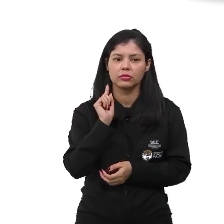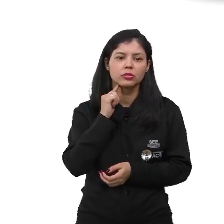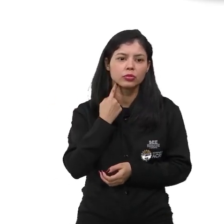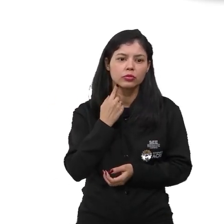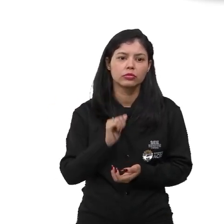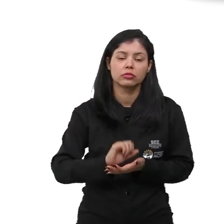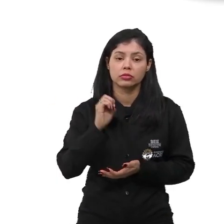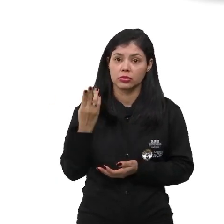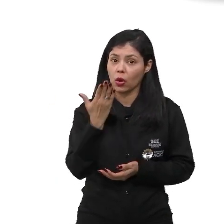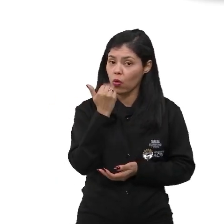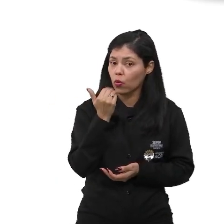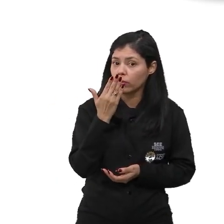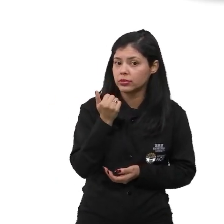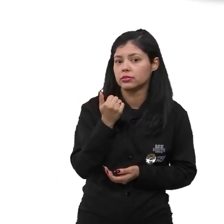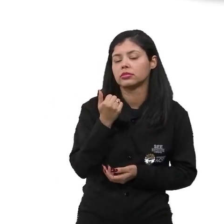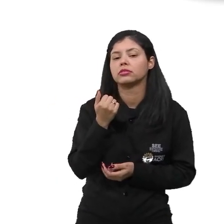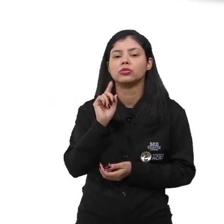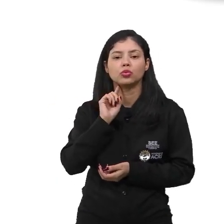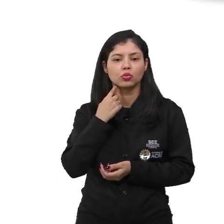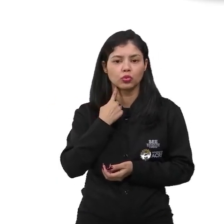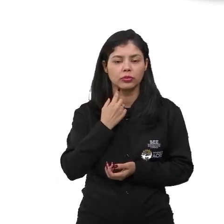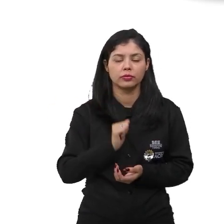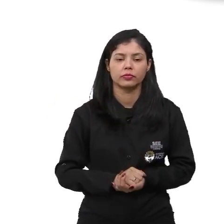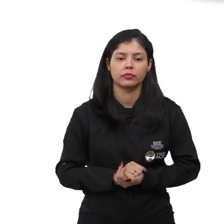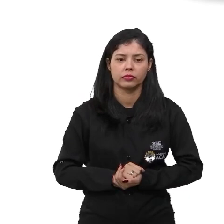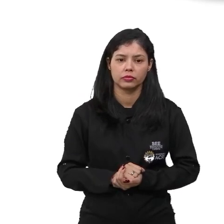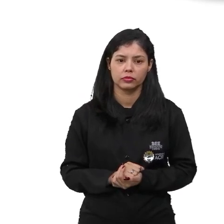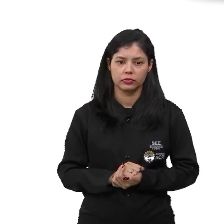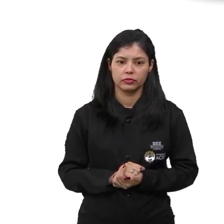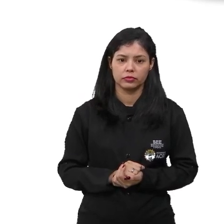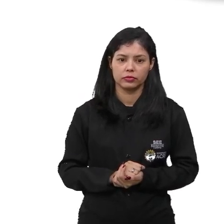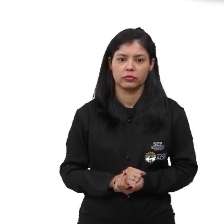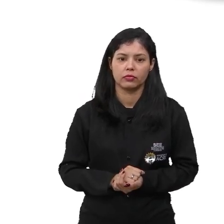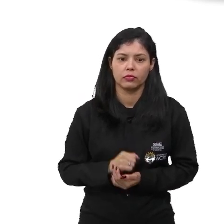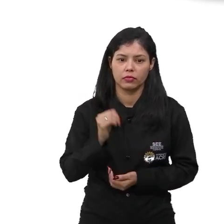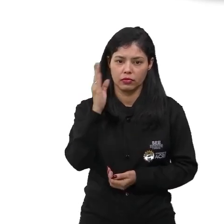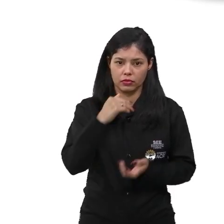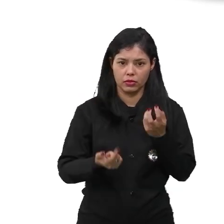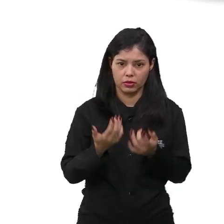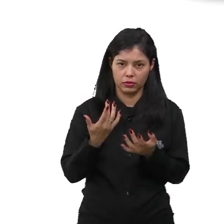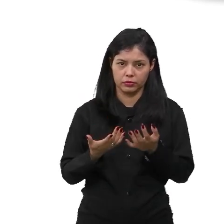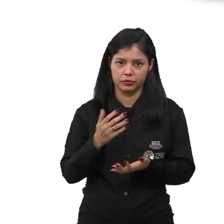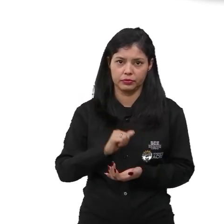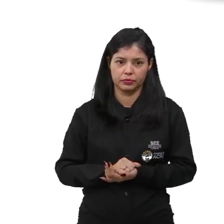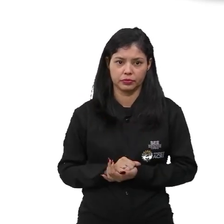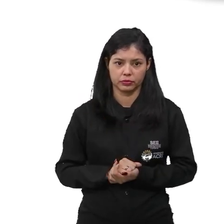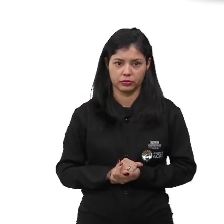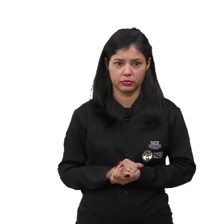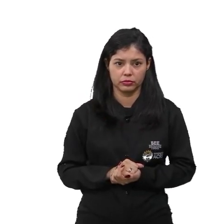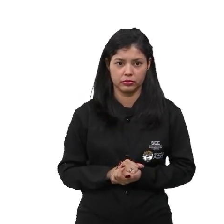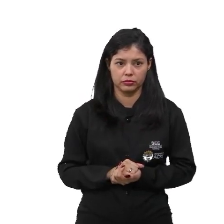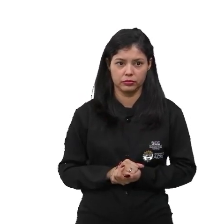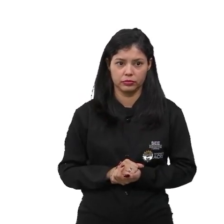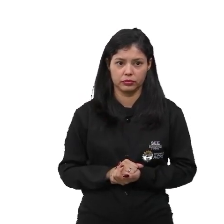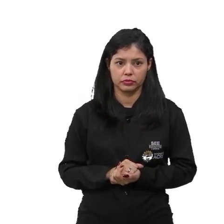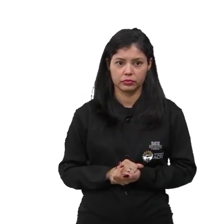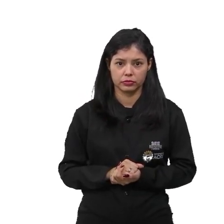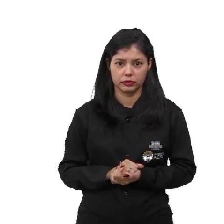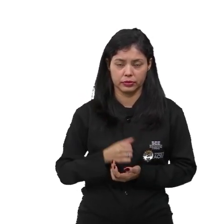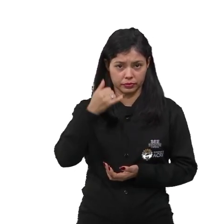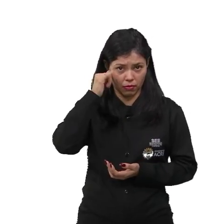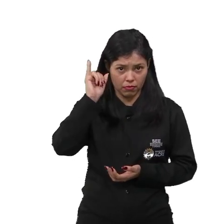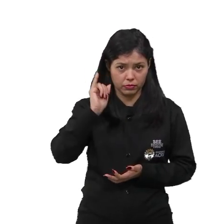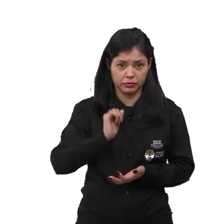água suja ou contaminada e o consumo ali de alimentos mal lavados ou mal cozidos.